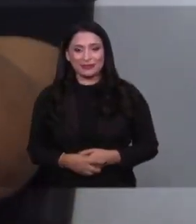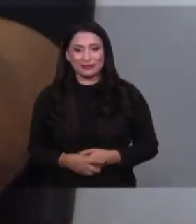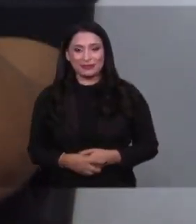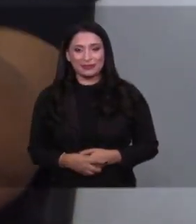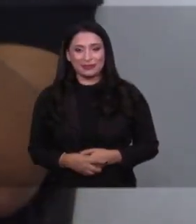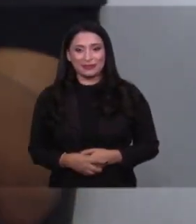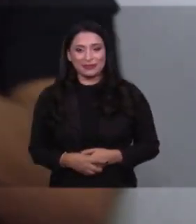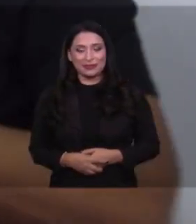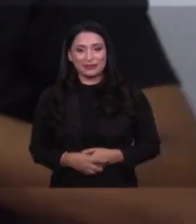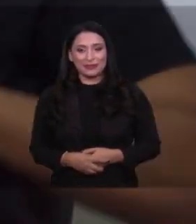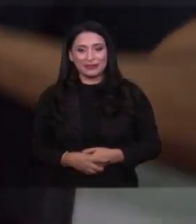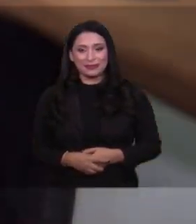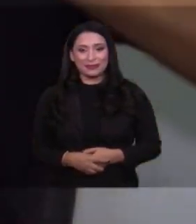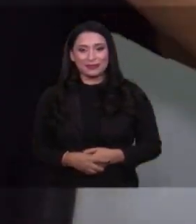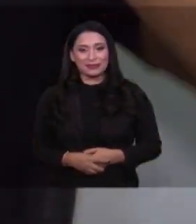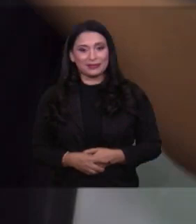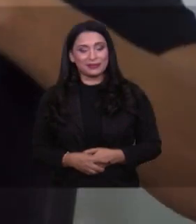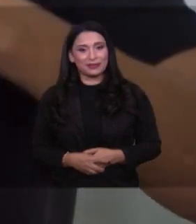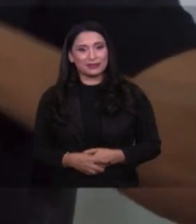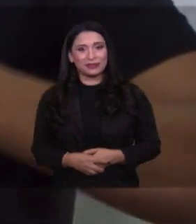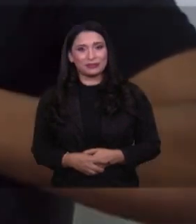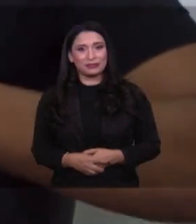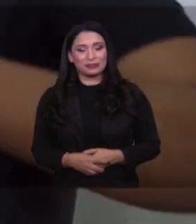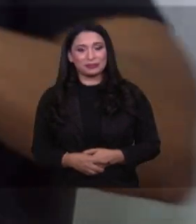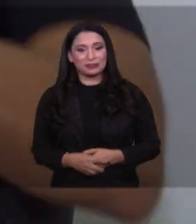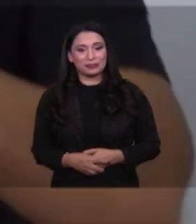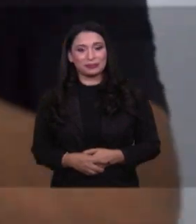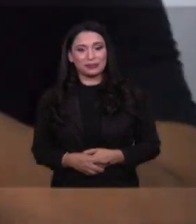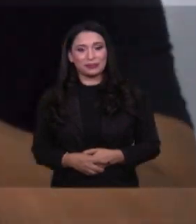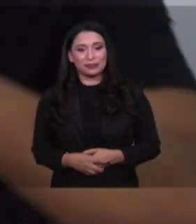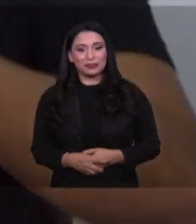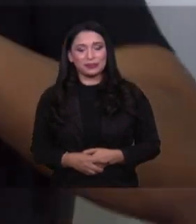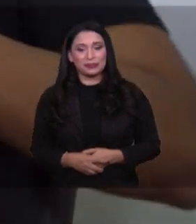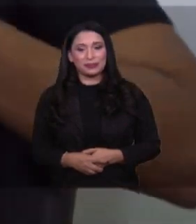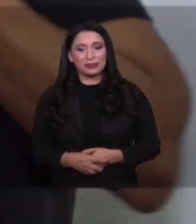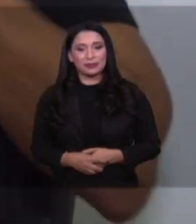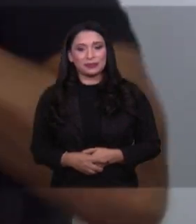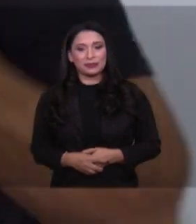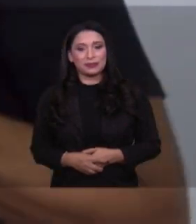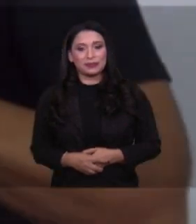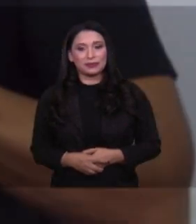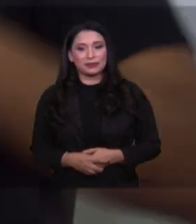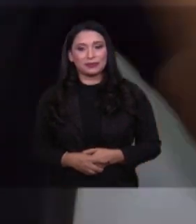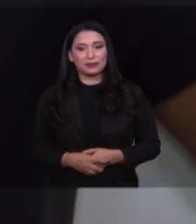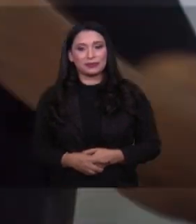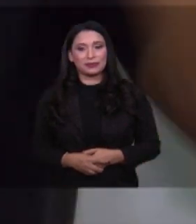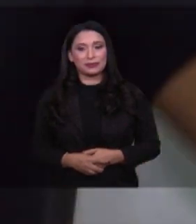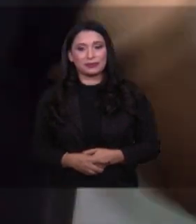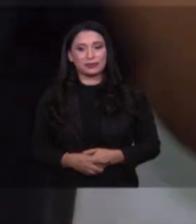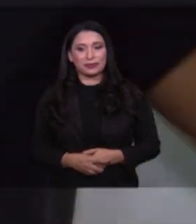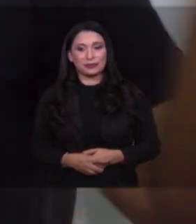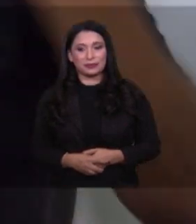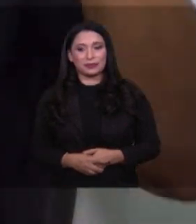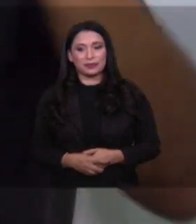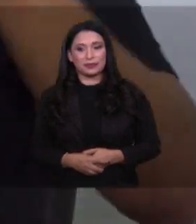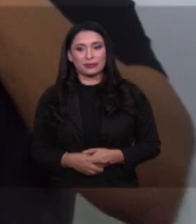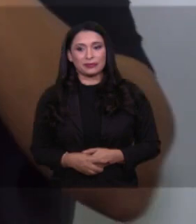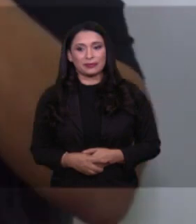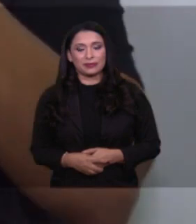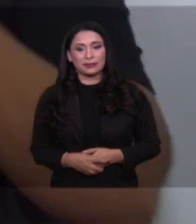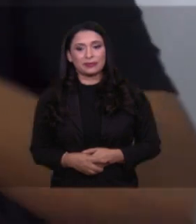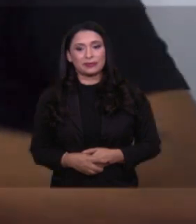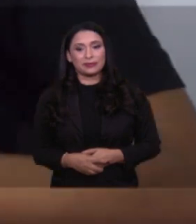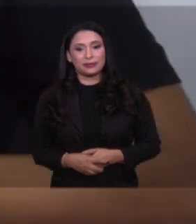consegui. É muito bom chegar e ter aqui uma acessibilidade, a gente procura